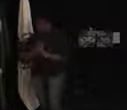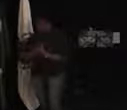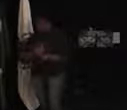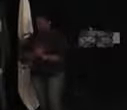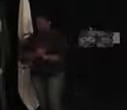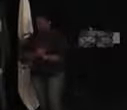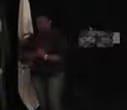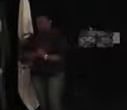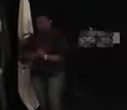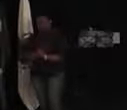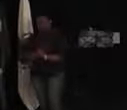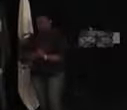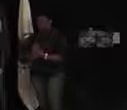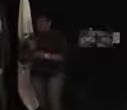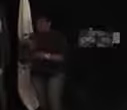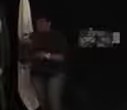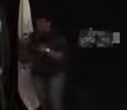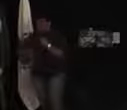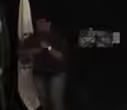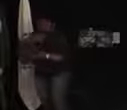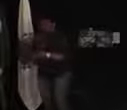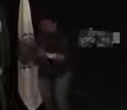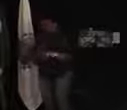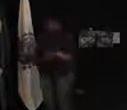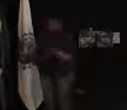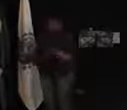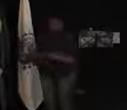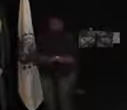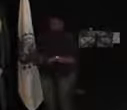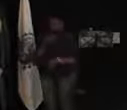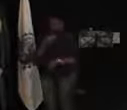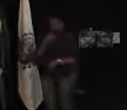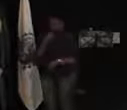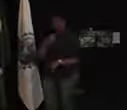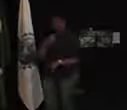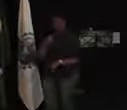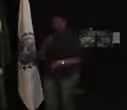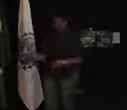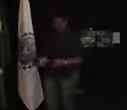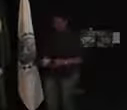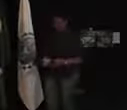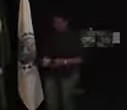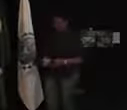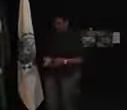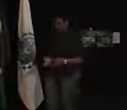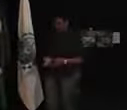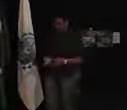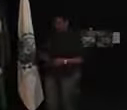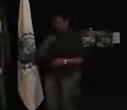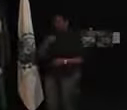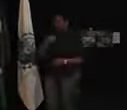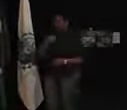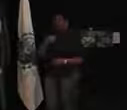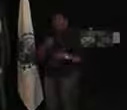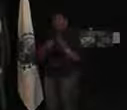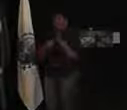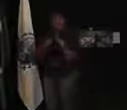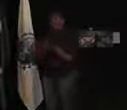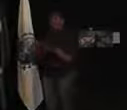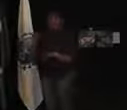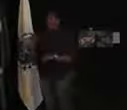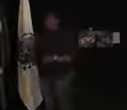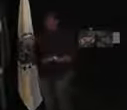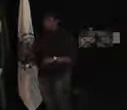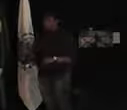eu vou deixar para ter isso no final do trimestre? É assim? Aí eu vou provar o quê? O que o aluno